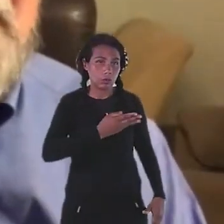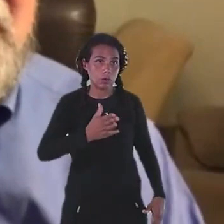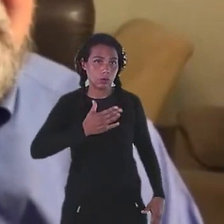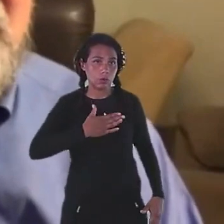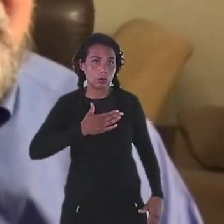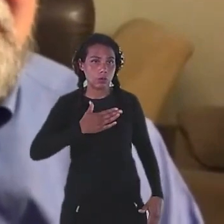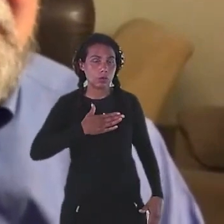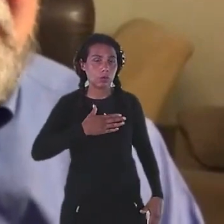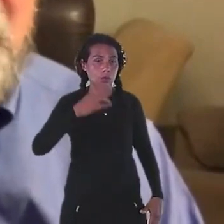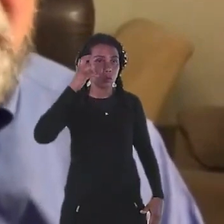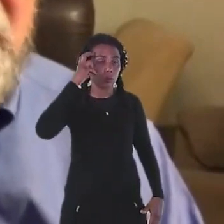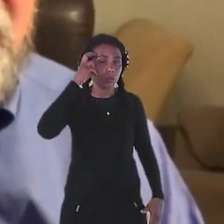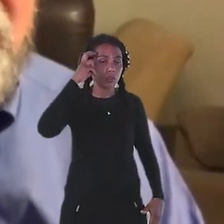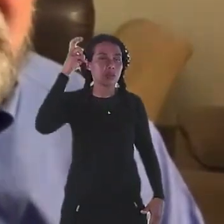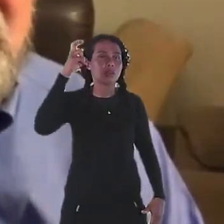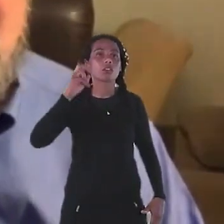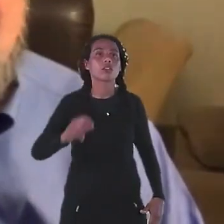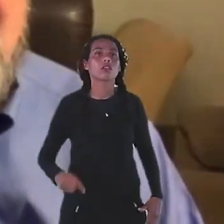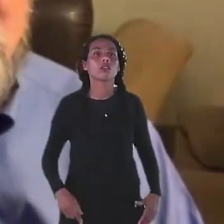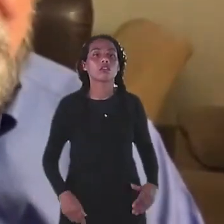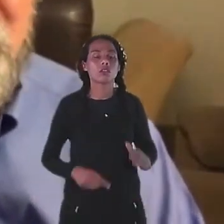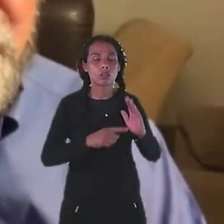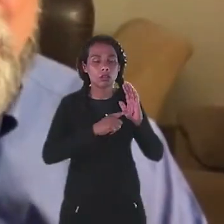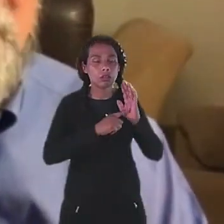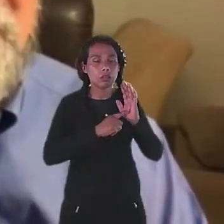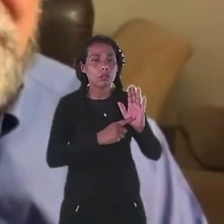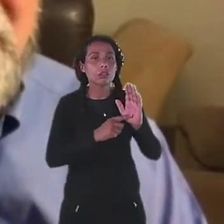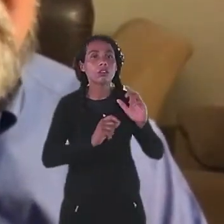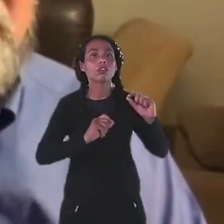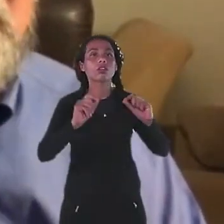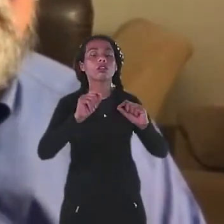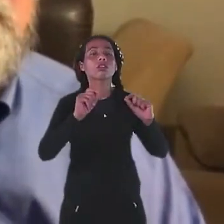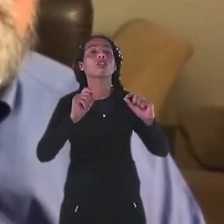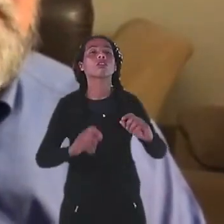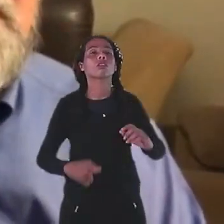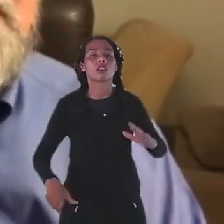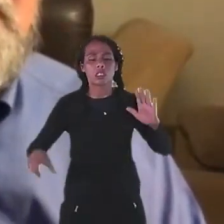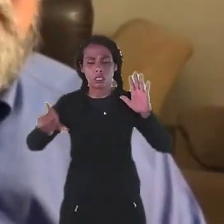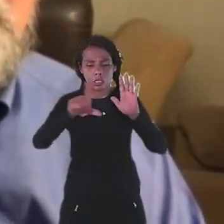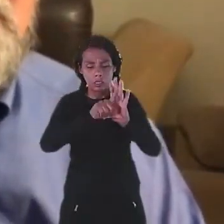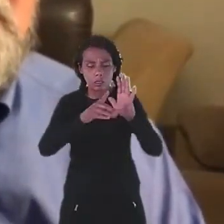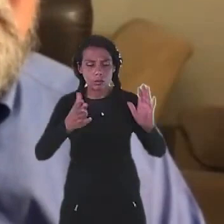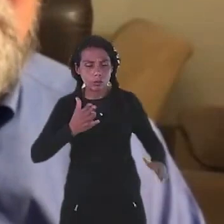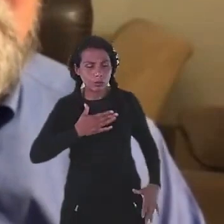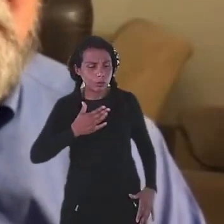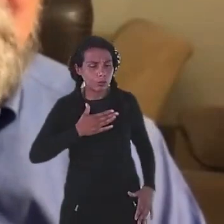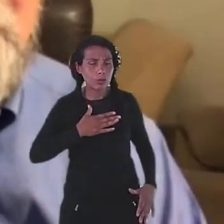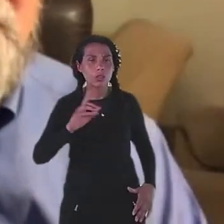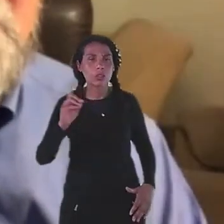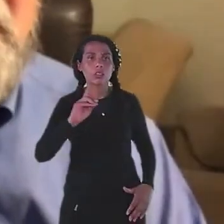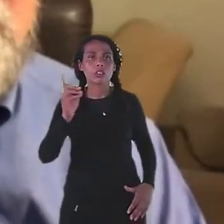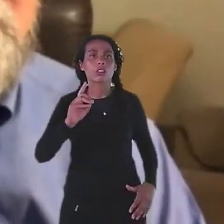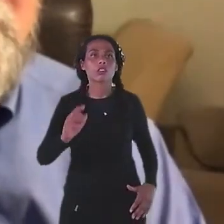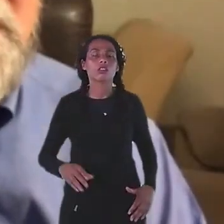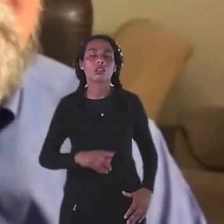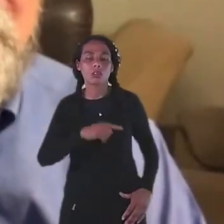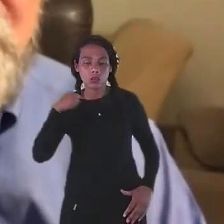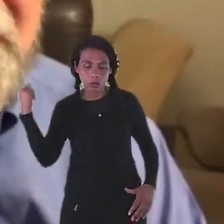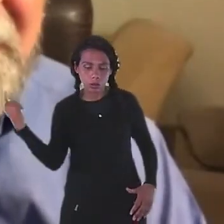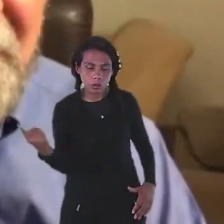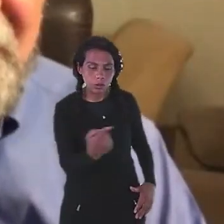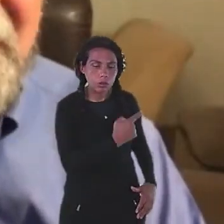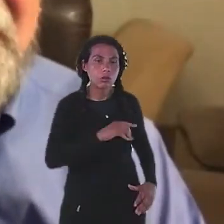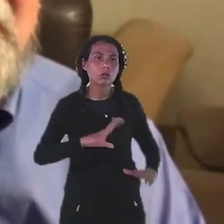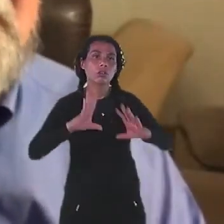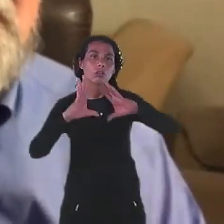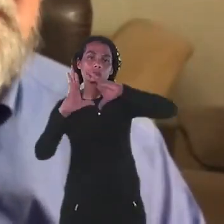planeta segue as leis de Kepler ou as leis de Newton. Nós criamos as leis de Kepler e de Newton para aproximar o movimento